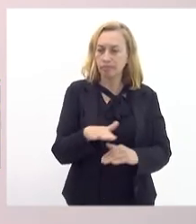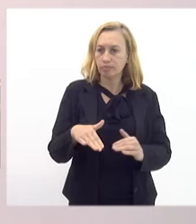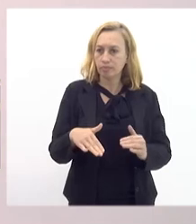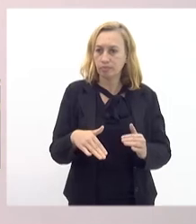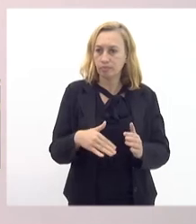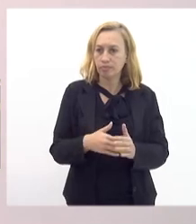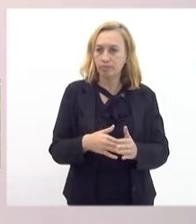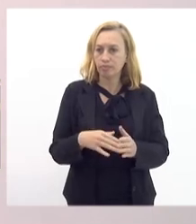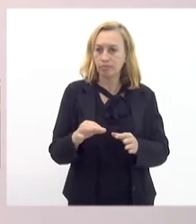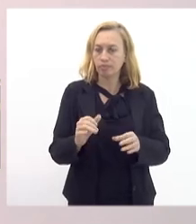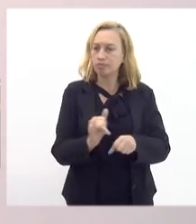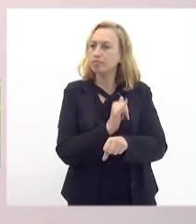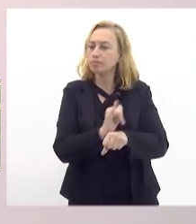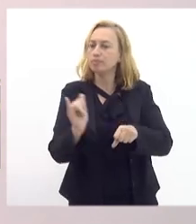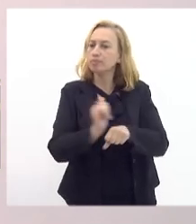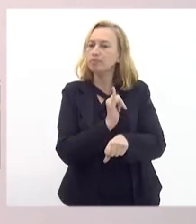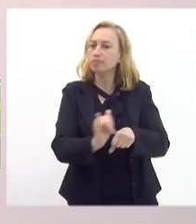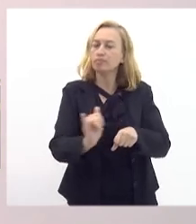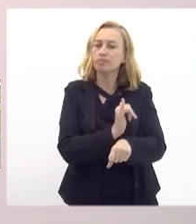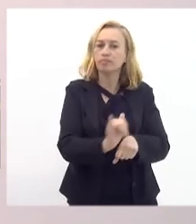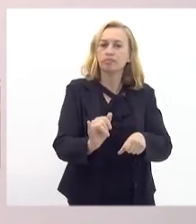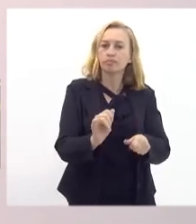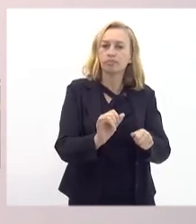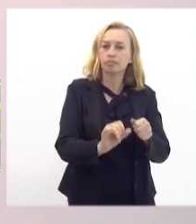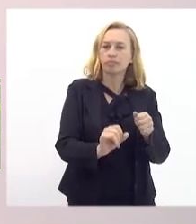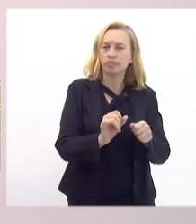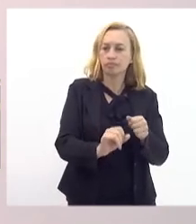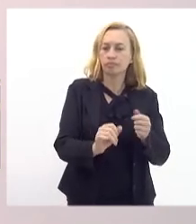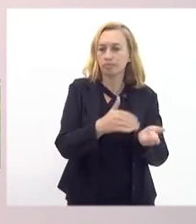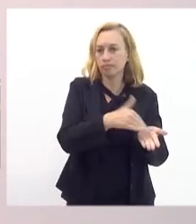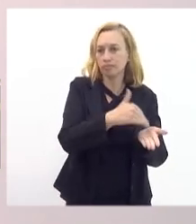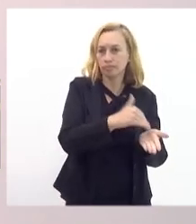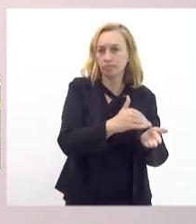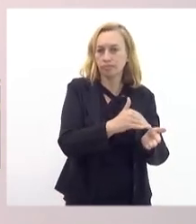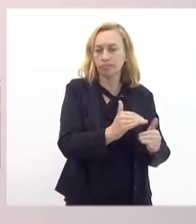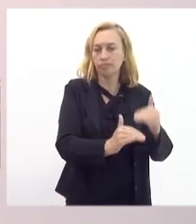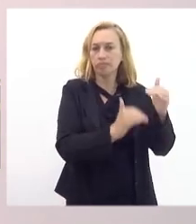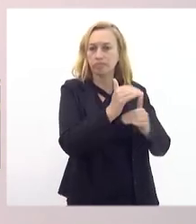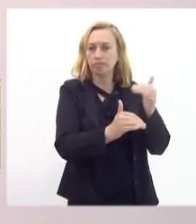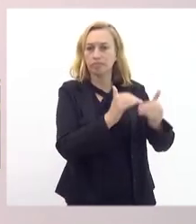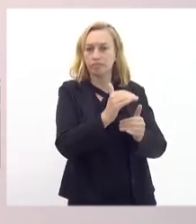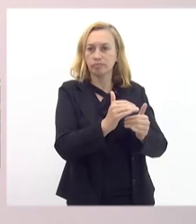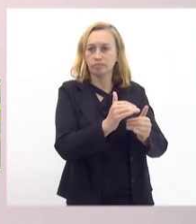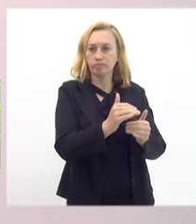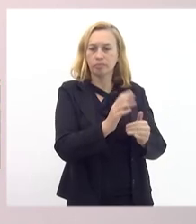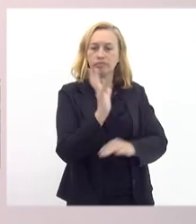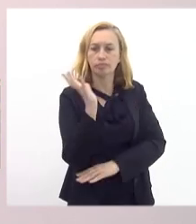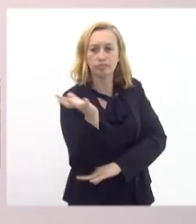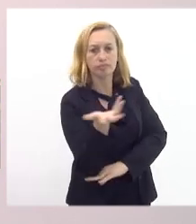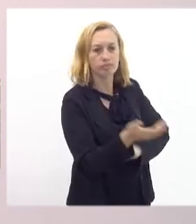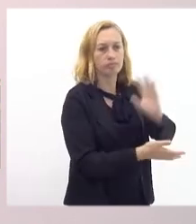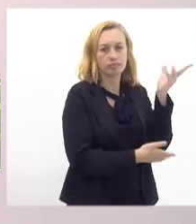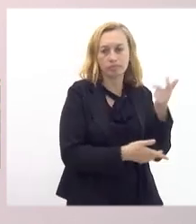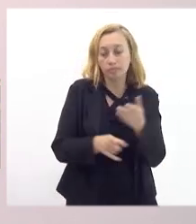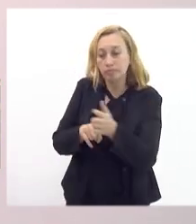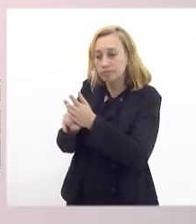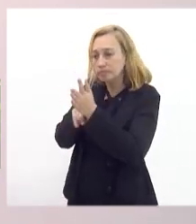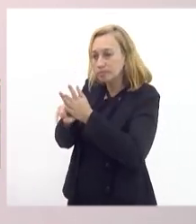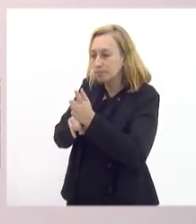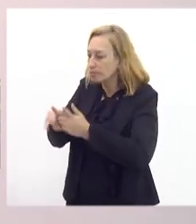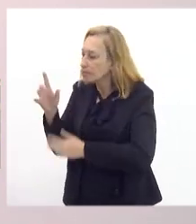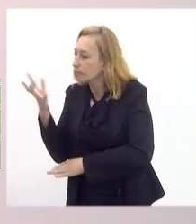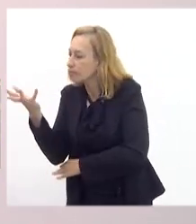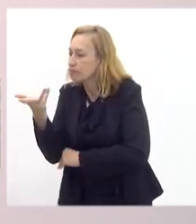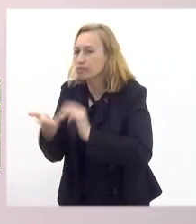da secretaria de desenvolvimento econômico no ministério de Minas e energia a gente a gente analisa a questão ambiental que que a análise